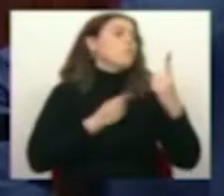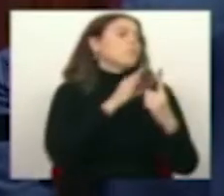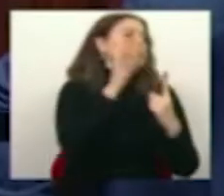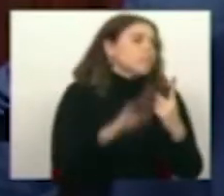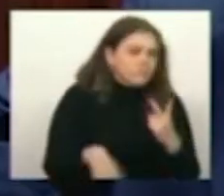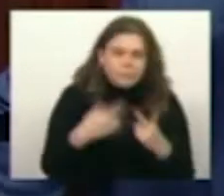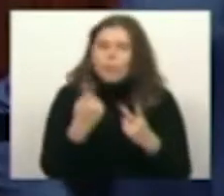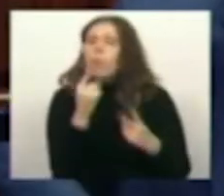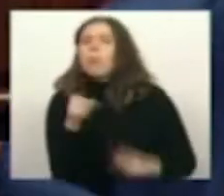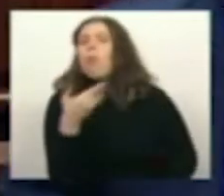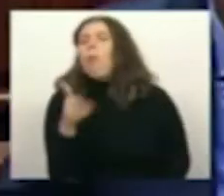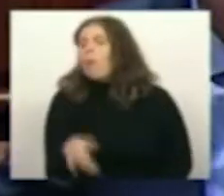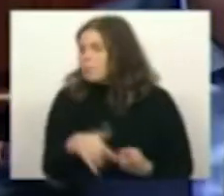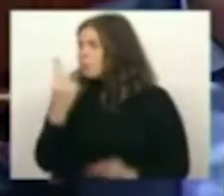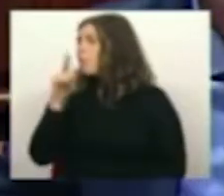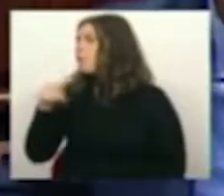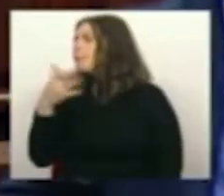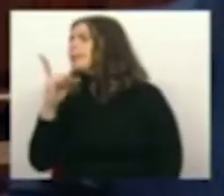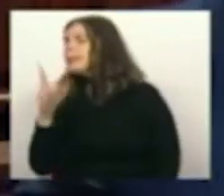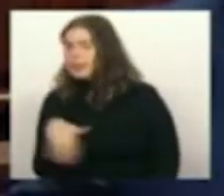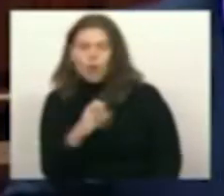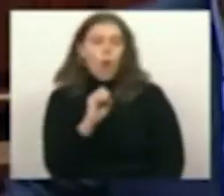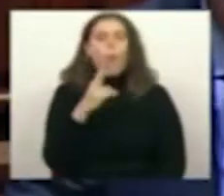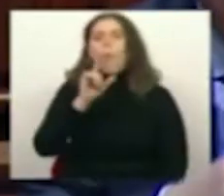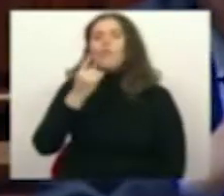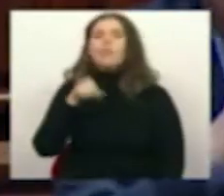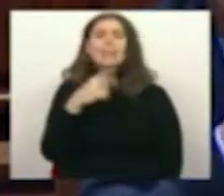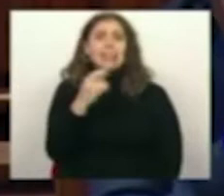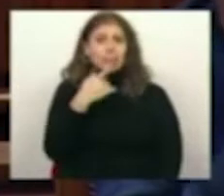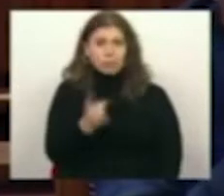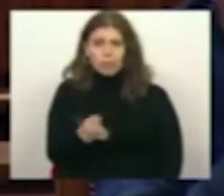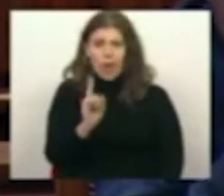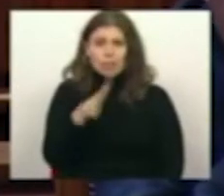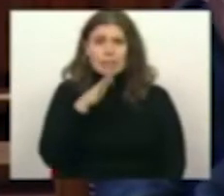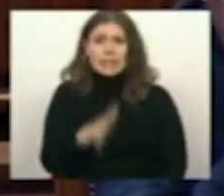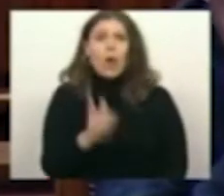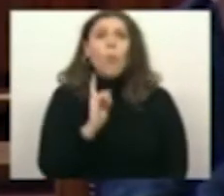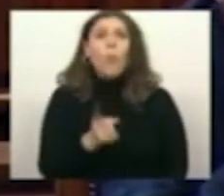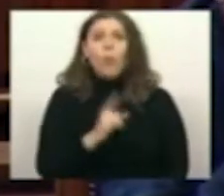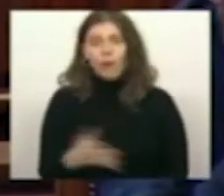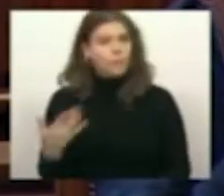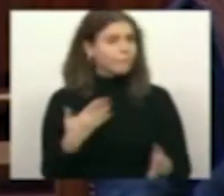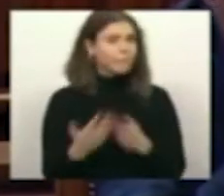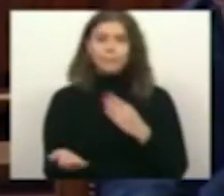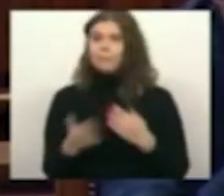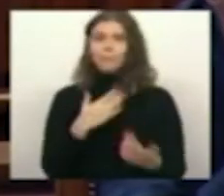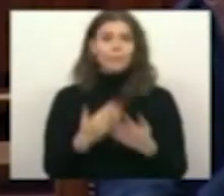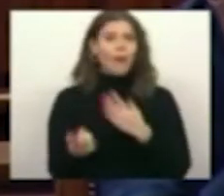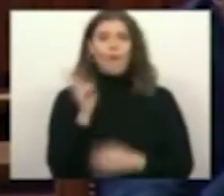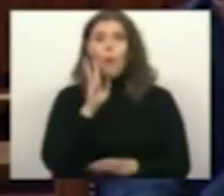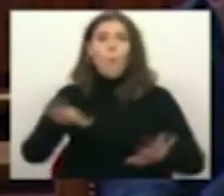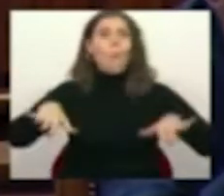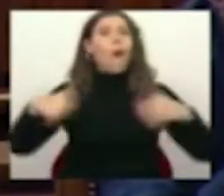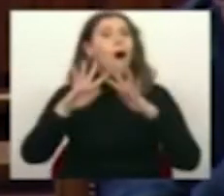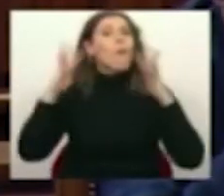1%, 1,11%, 1,16% ou 1,3%. O que dissemos é que, independentemente de que seja o montante